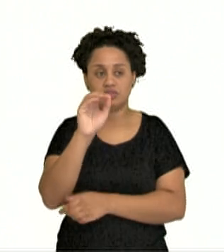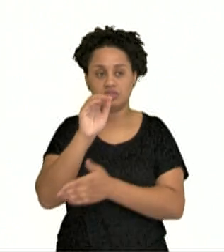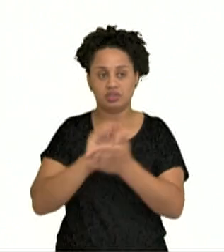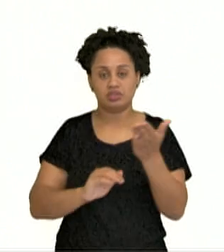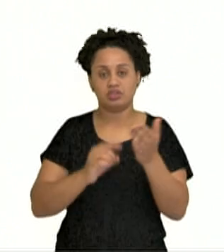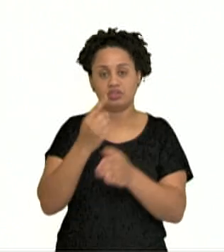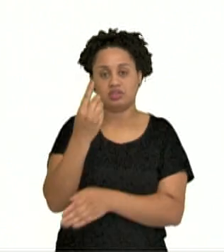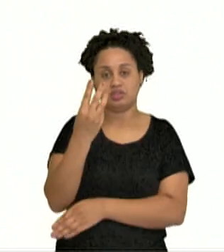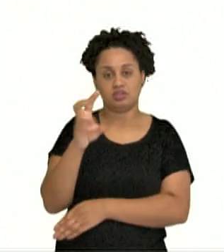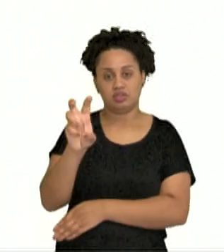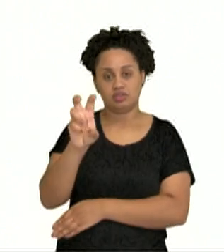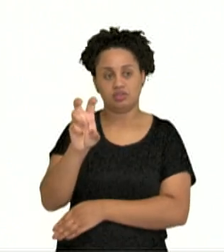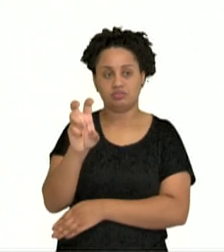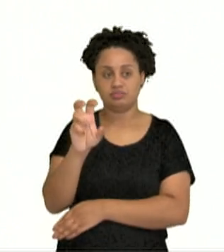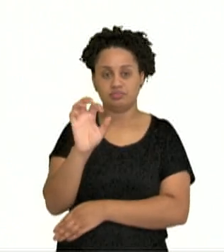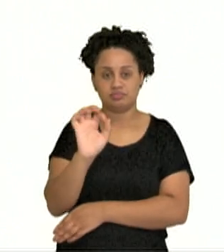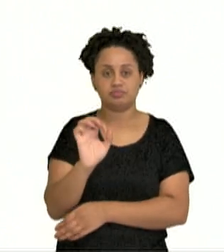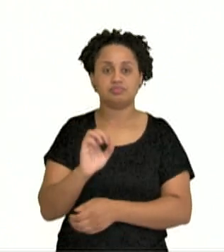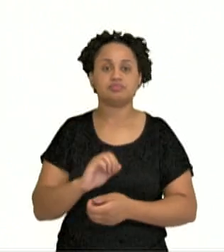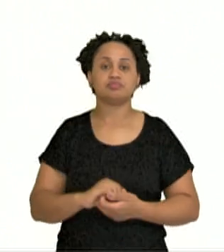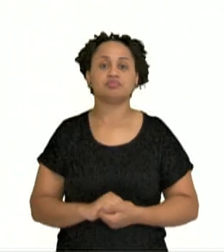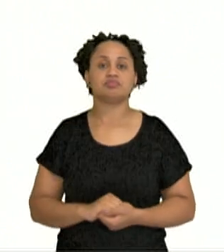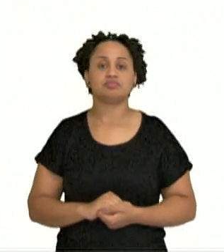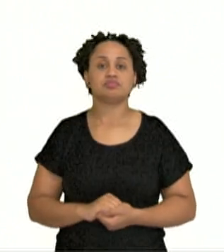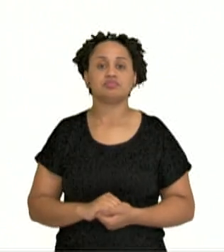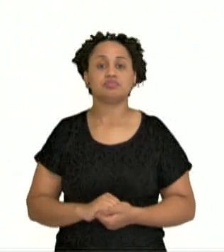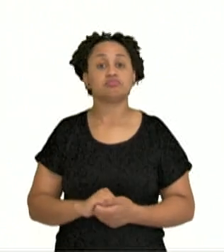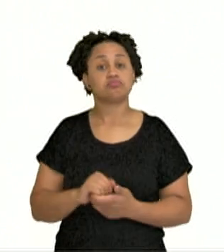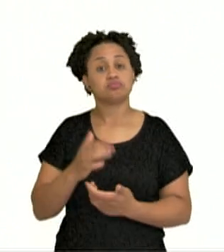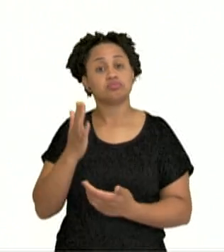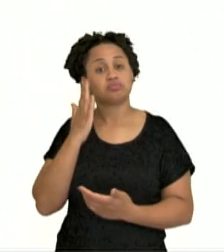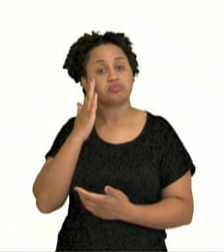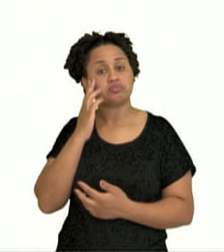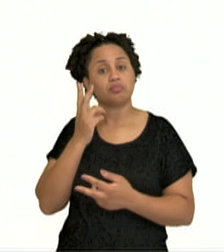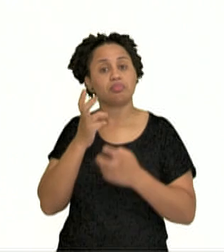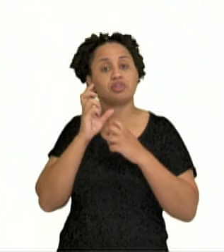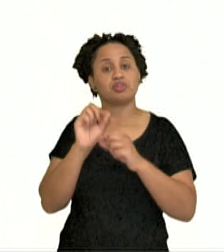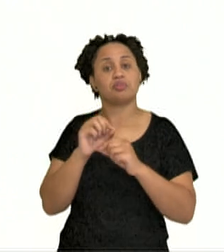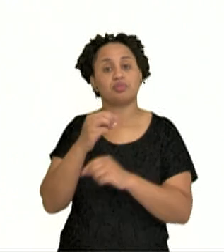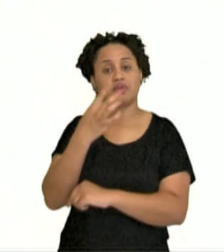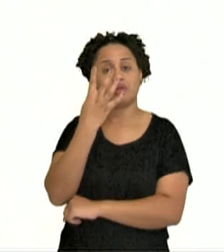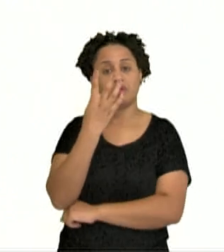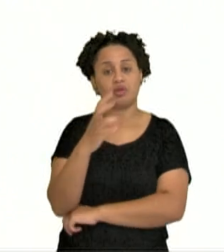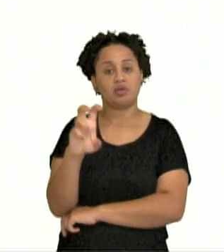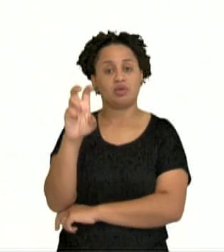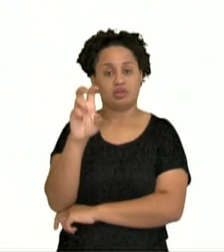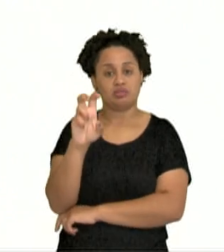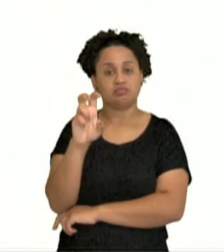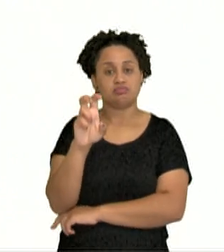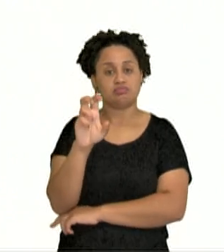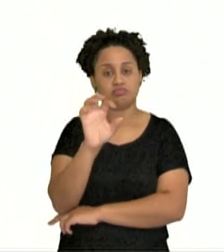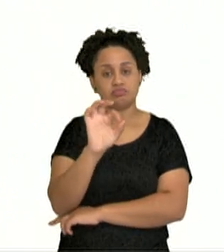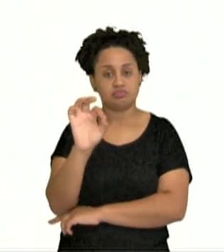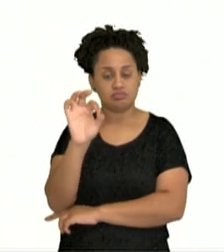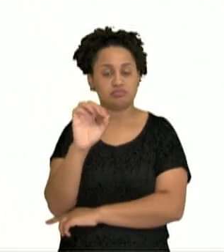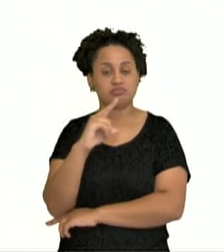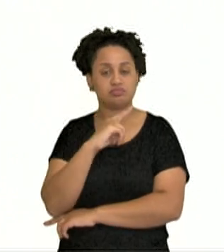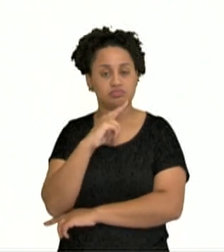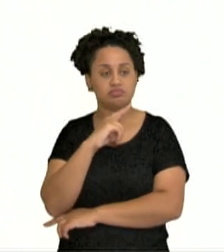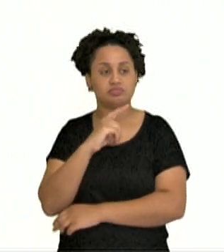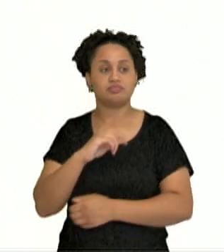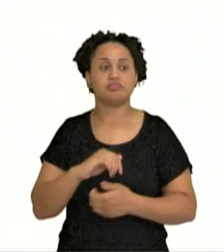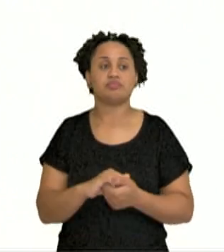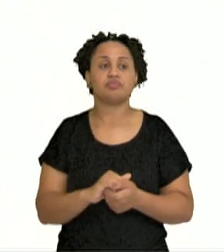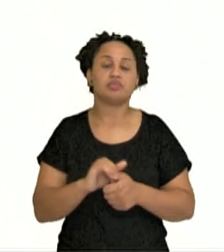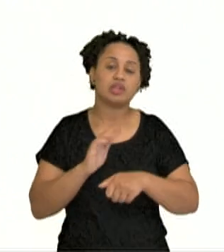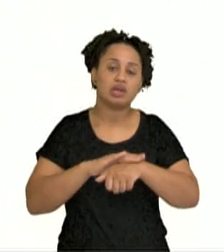do eixo X no segundo quadrante. Chego que ele é correspondente ao ângulo de 45 graus. Na